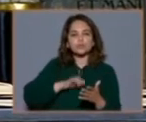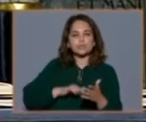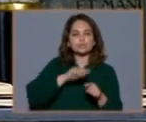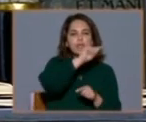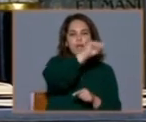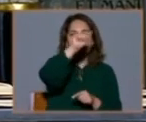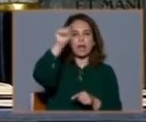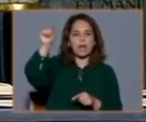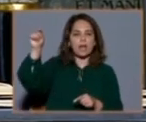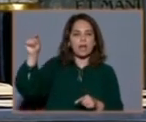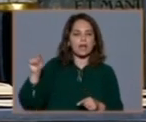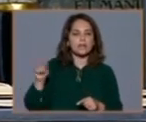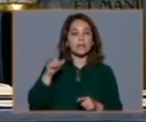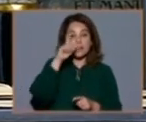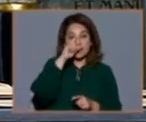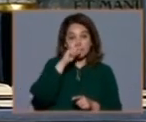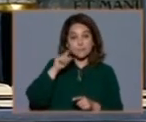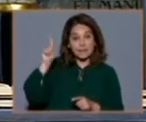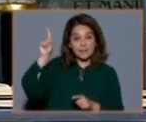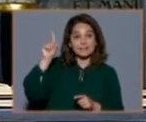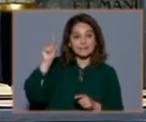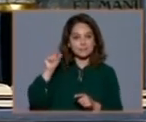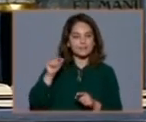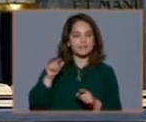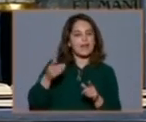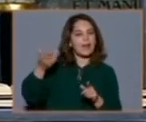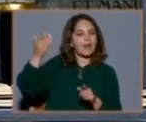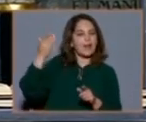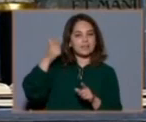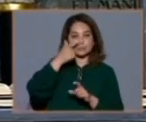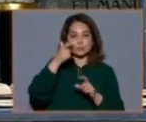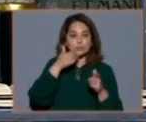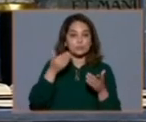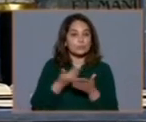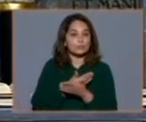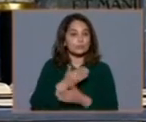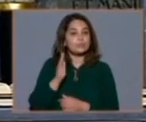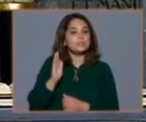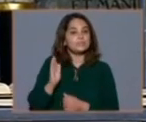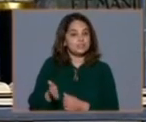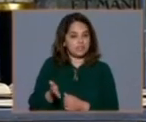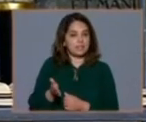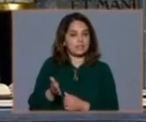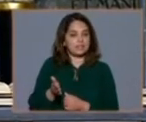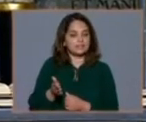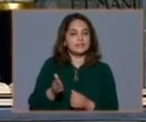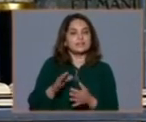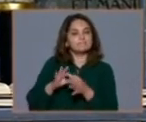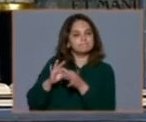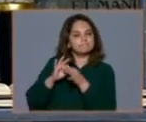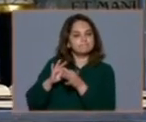dispersos. Lembrai-vos dos nossos irmãos defuntos e de todos os que morreram na vossa